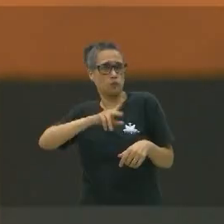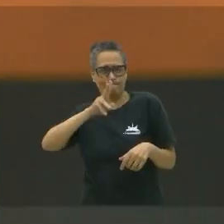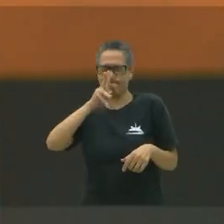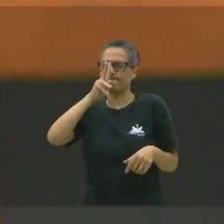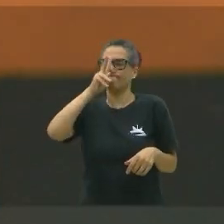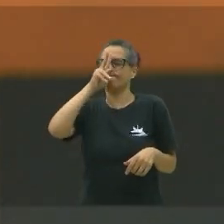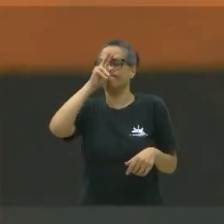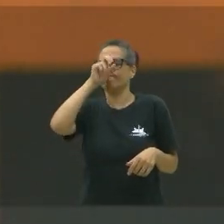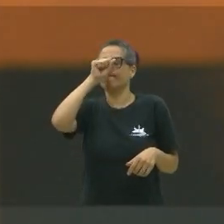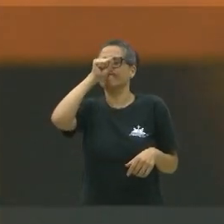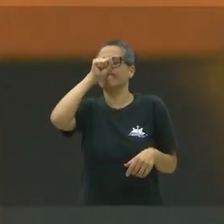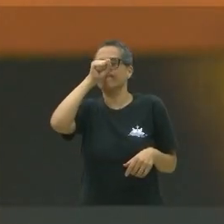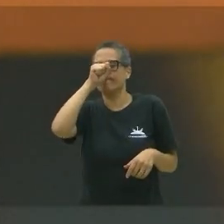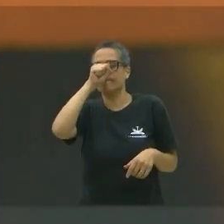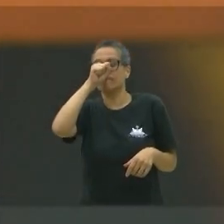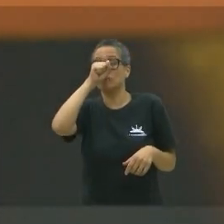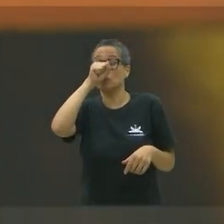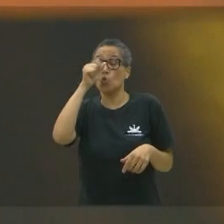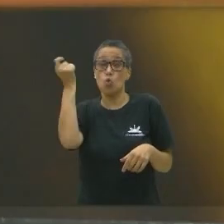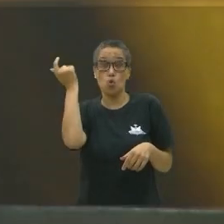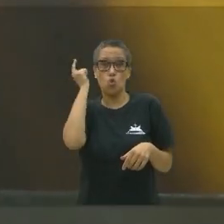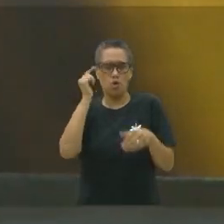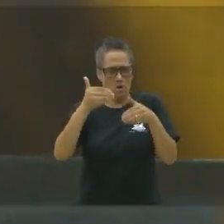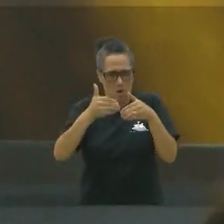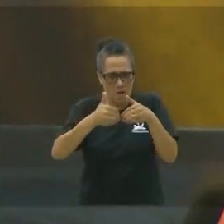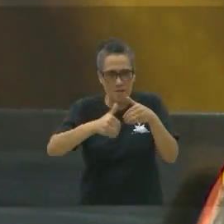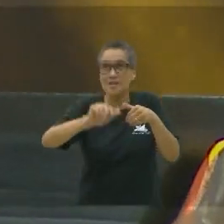mais longe quando aqui